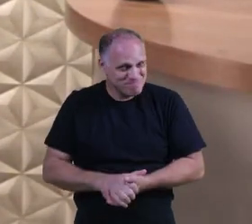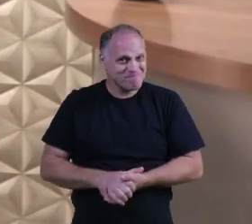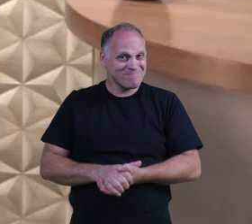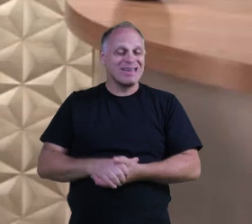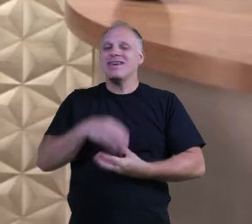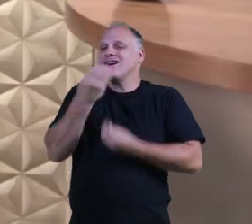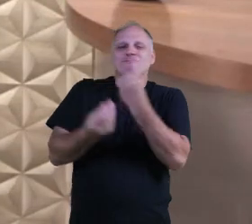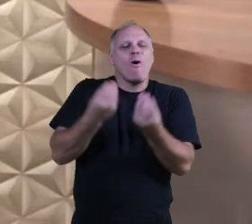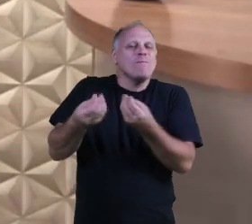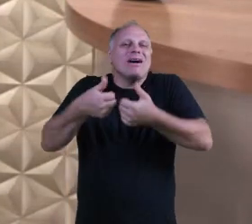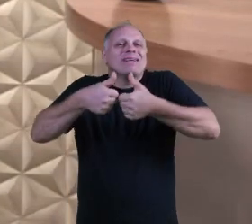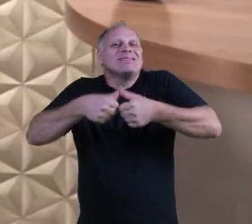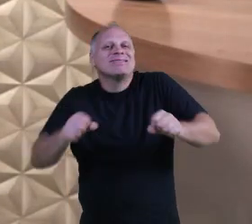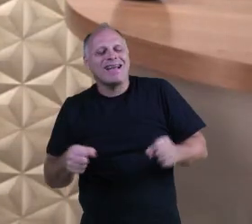comigo que...